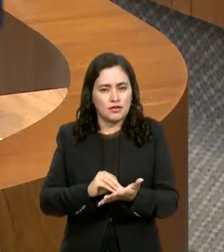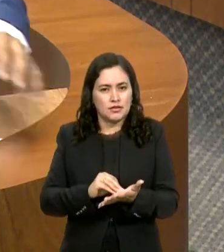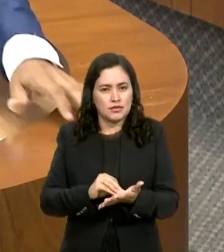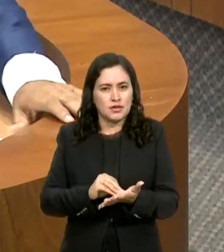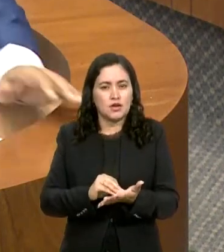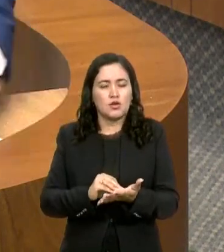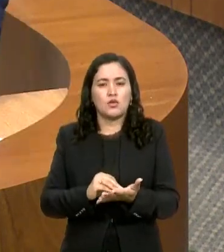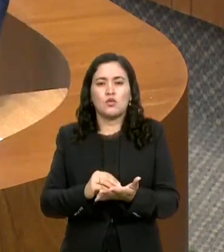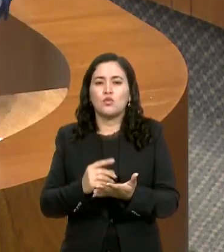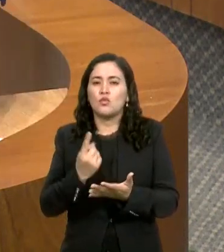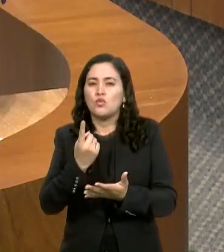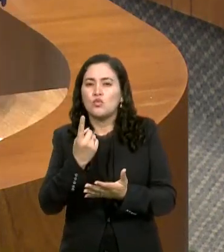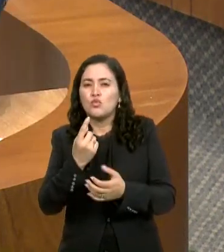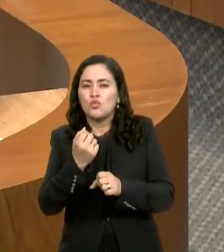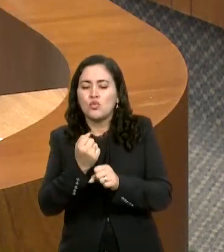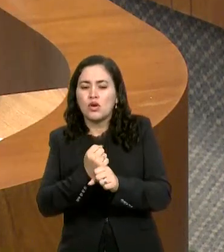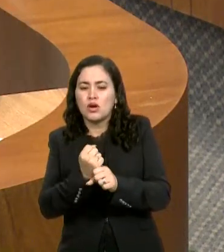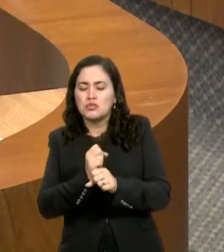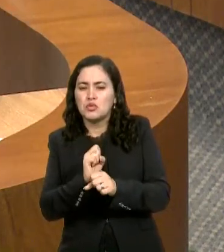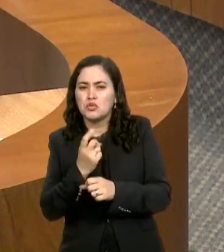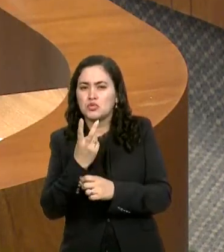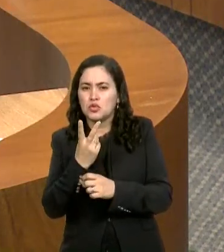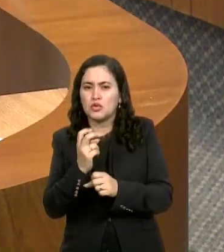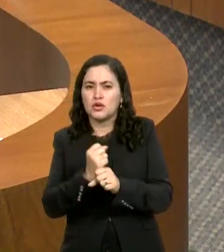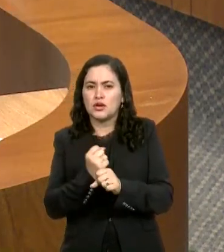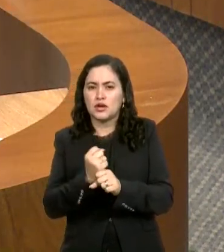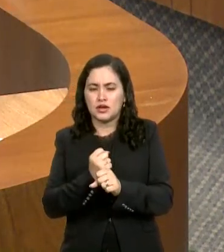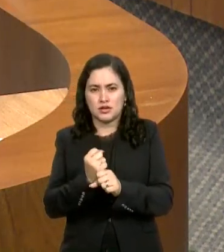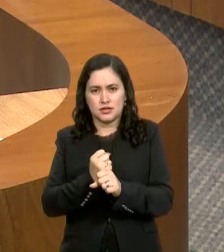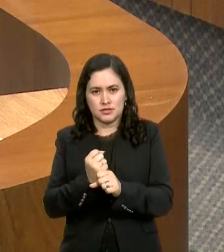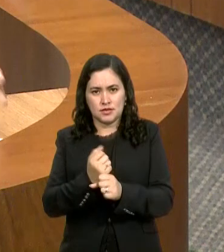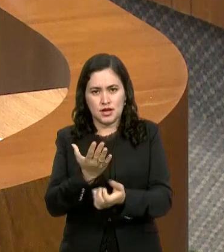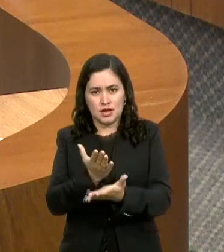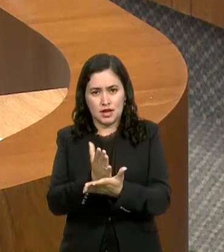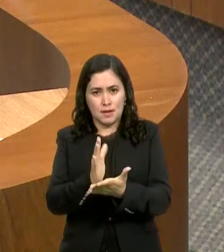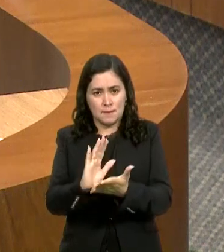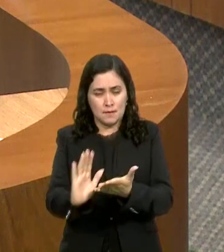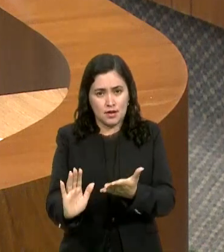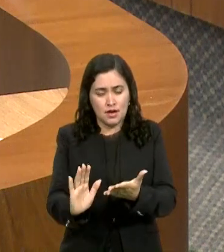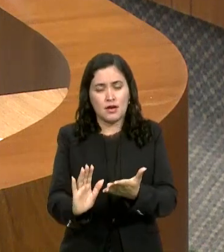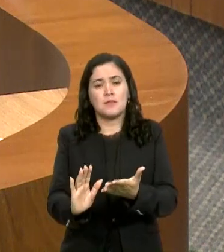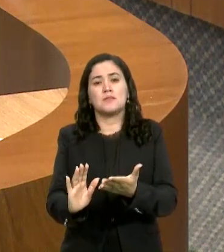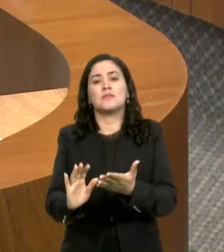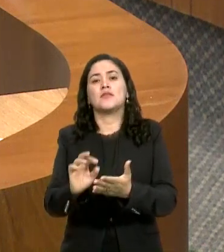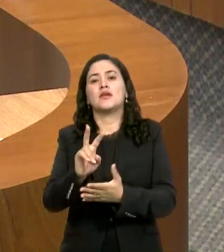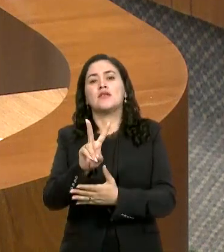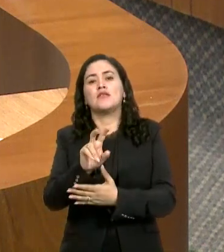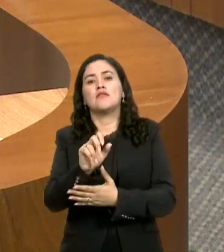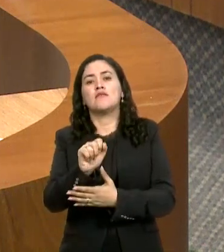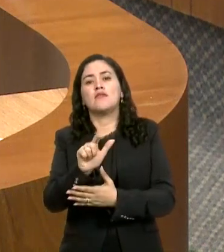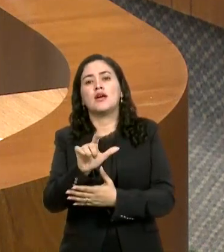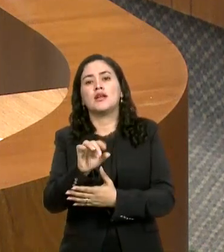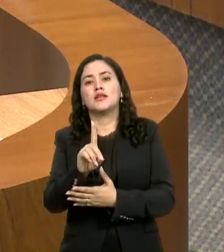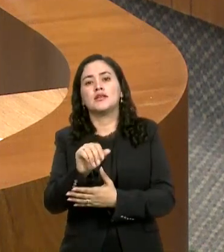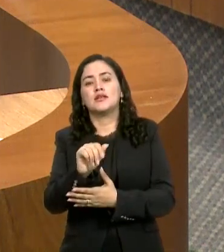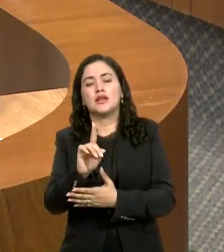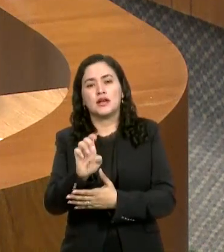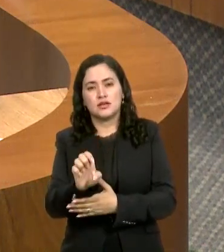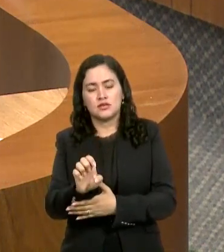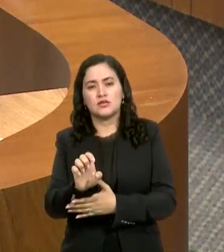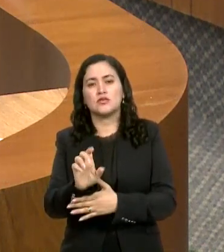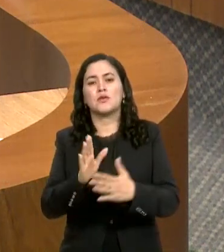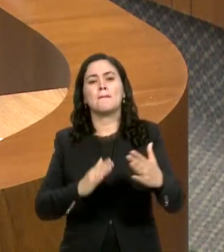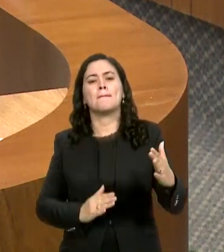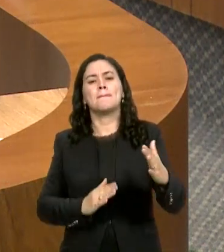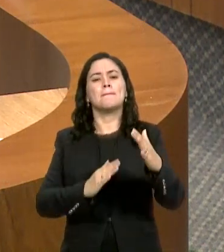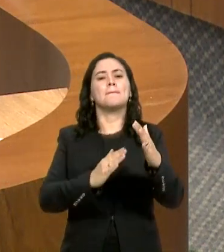mas de todos os defensores, é tão logo nós tenhamos a nomeação de todos, o número de vagas e a finalização do